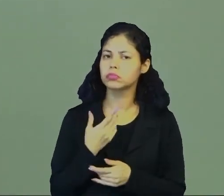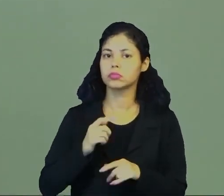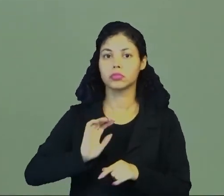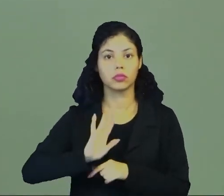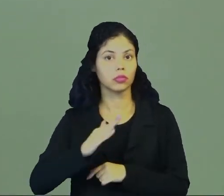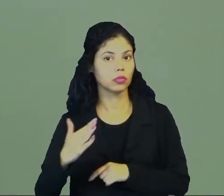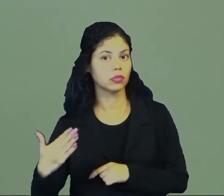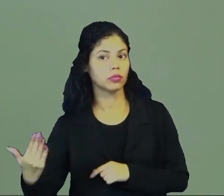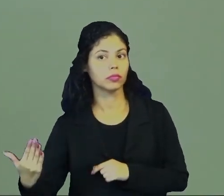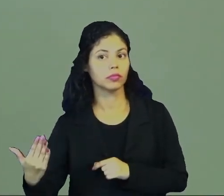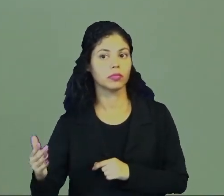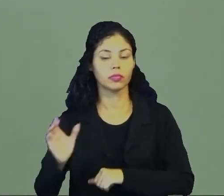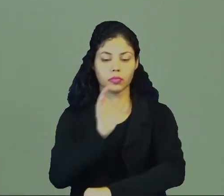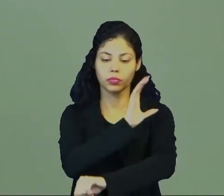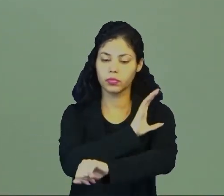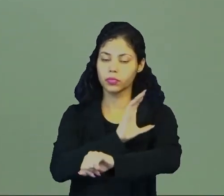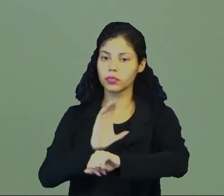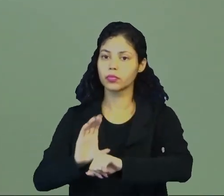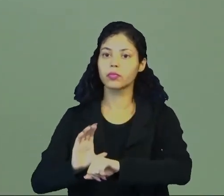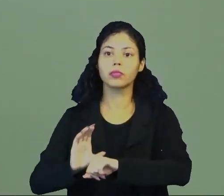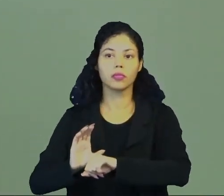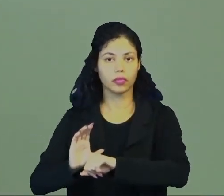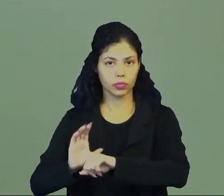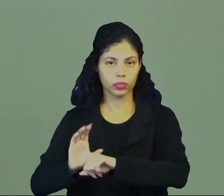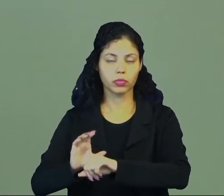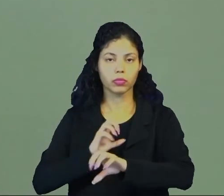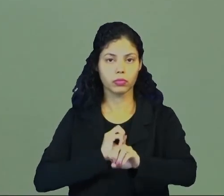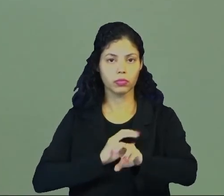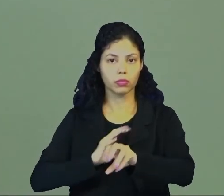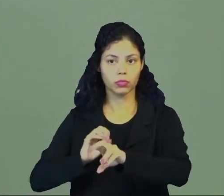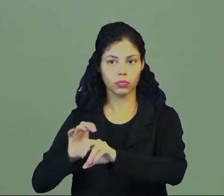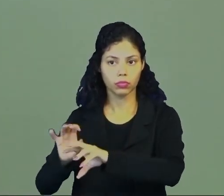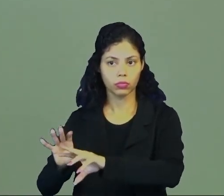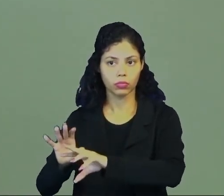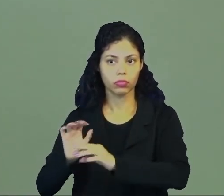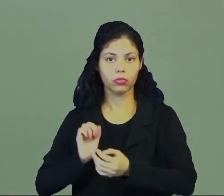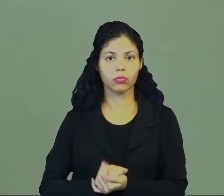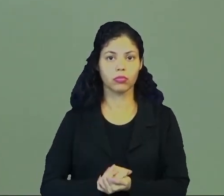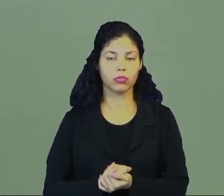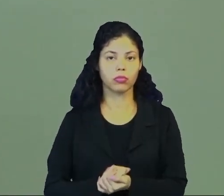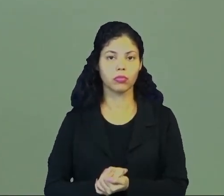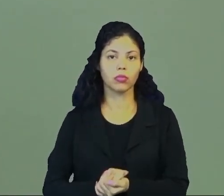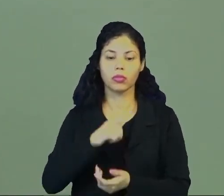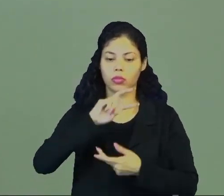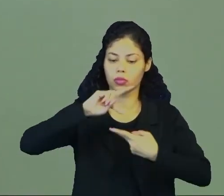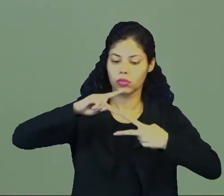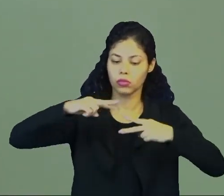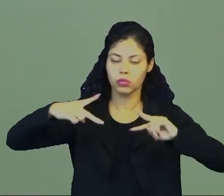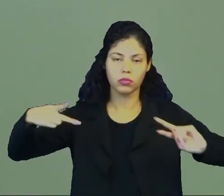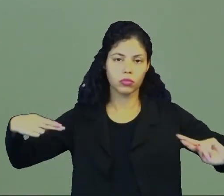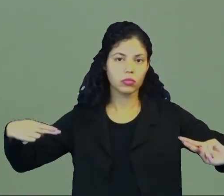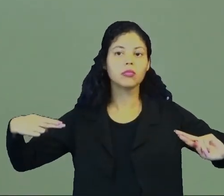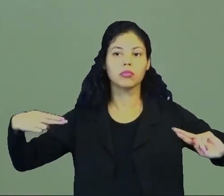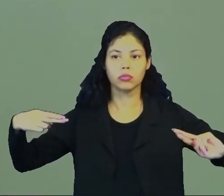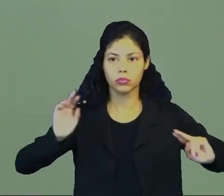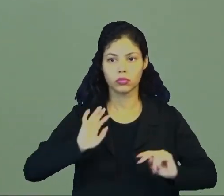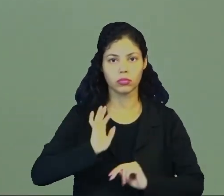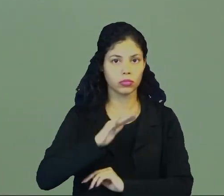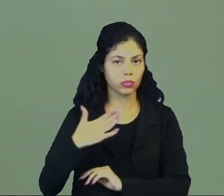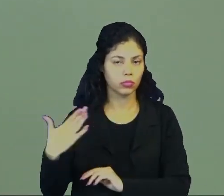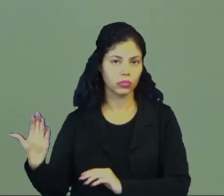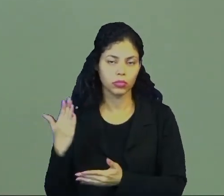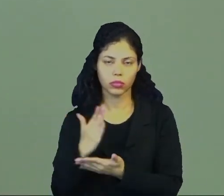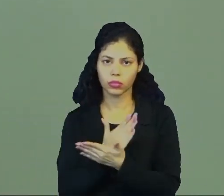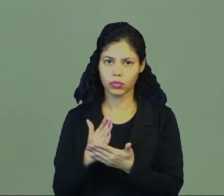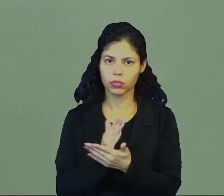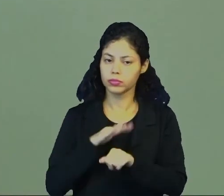se trata aí então de cultura, quando se trata de educação, quando se trata de patrimônio genético, né? Quando se trata aí também de